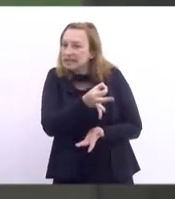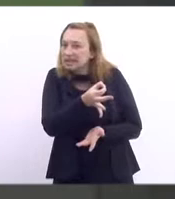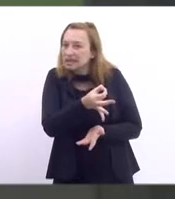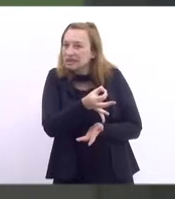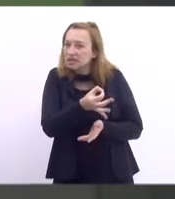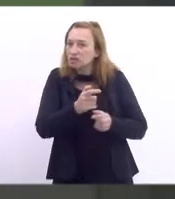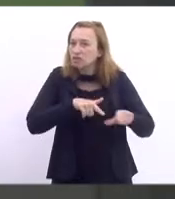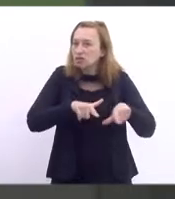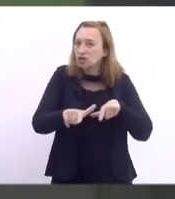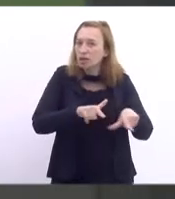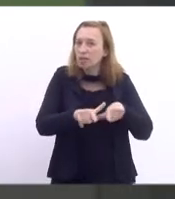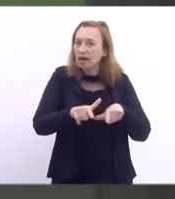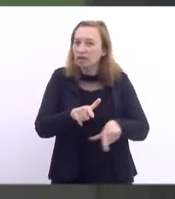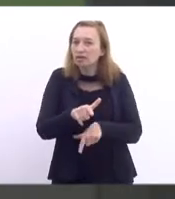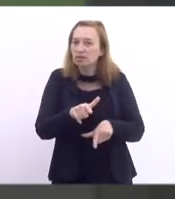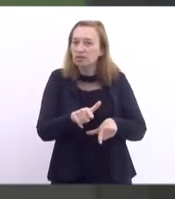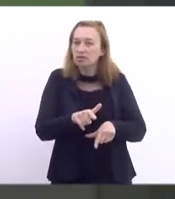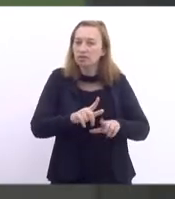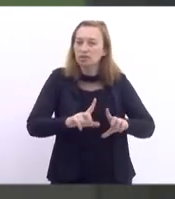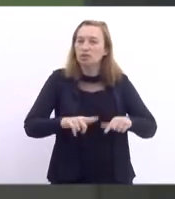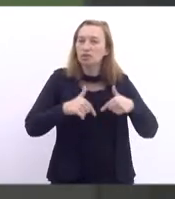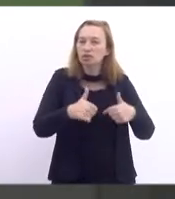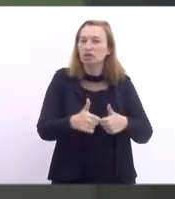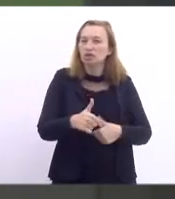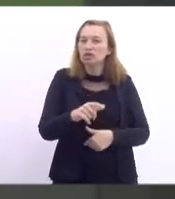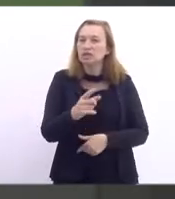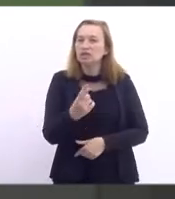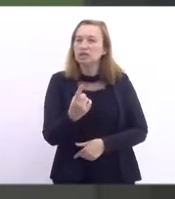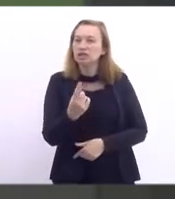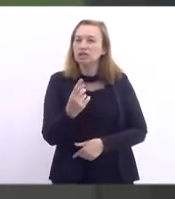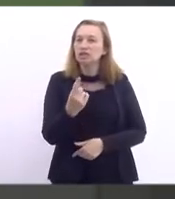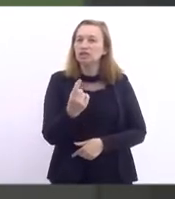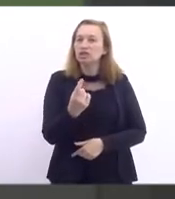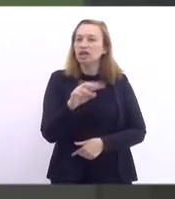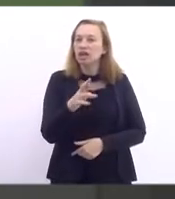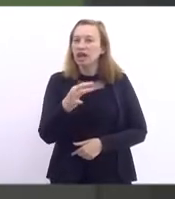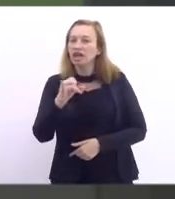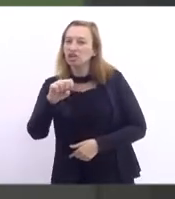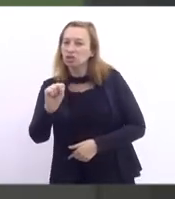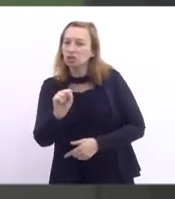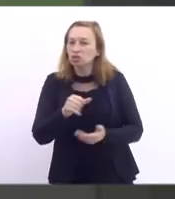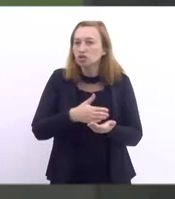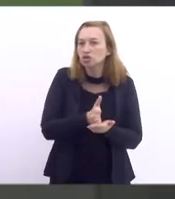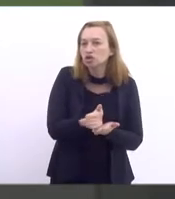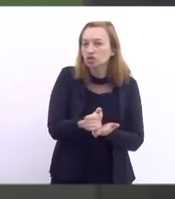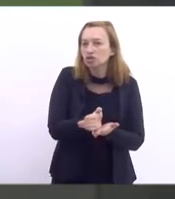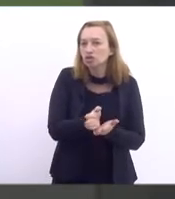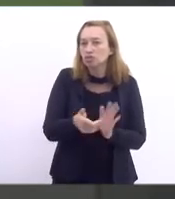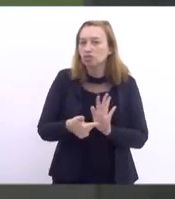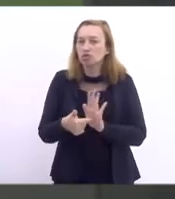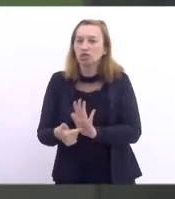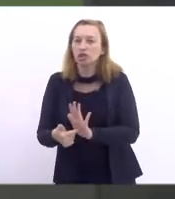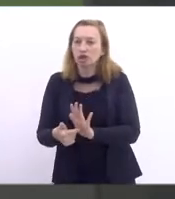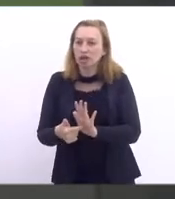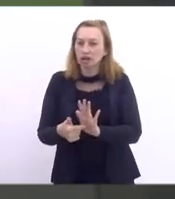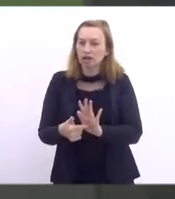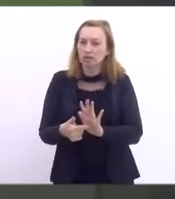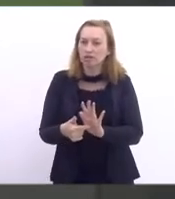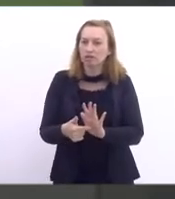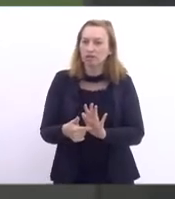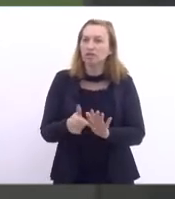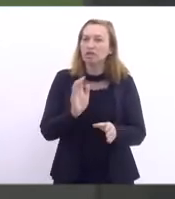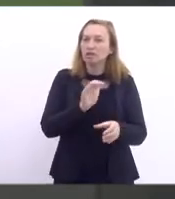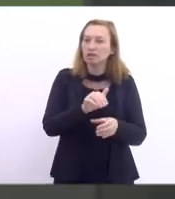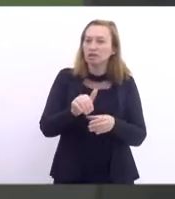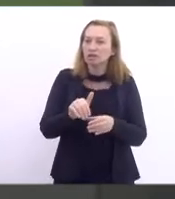das operações de crédito em que nada de desvio de finalidade conforme apontado na fundamentação deste